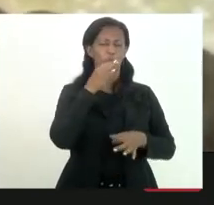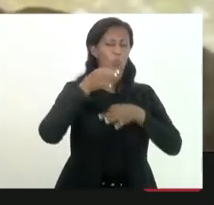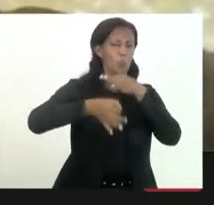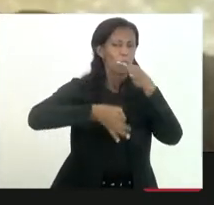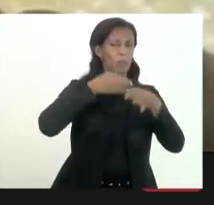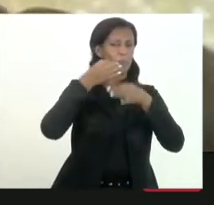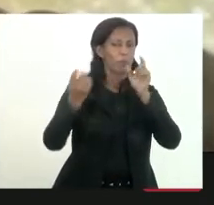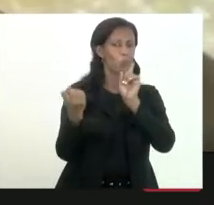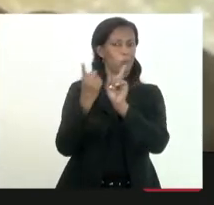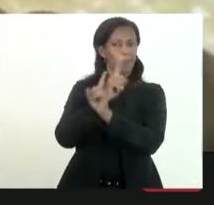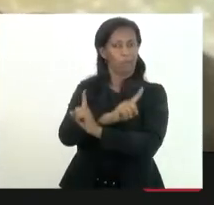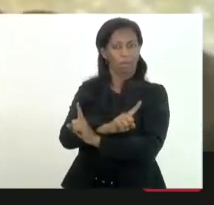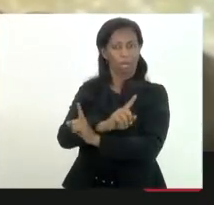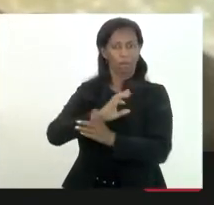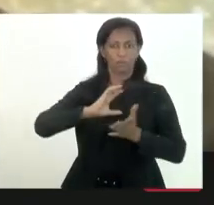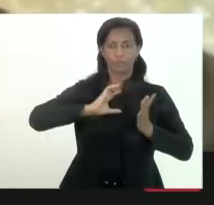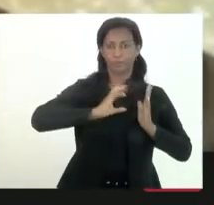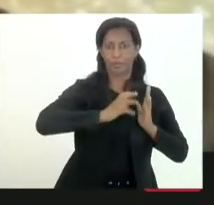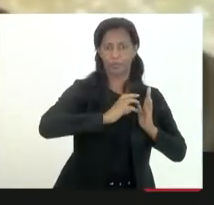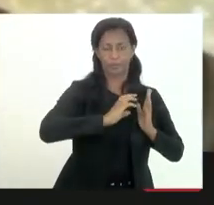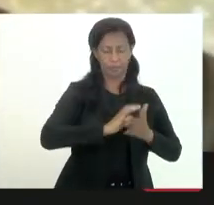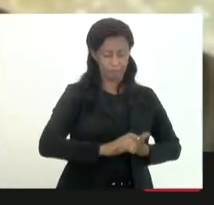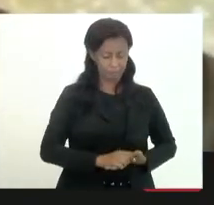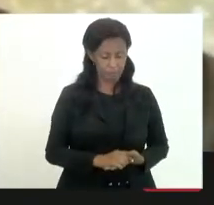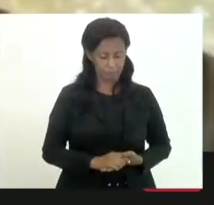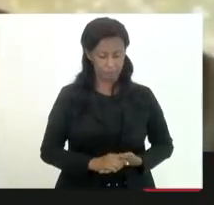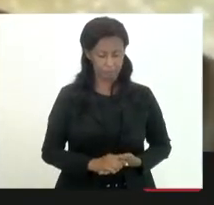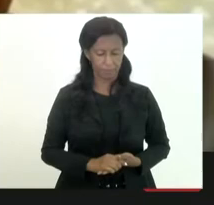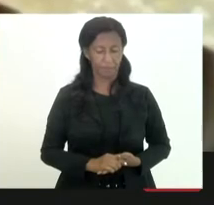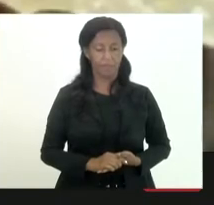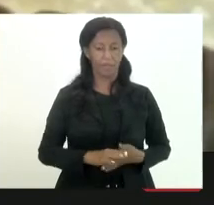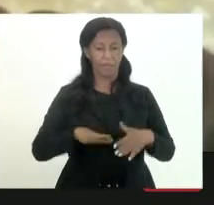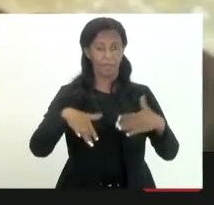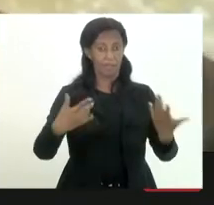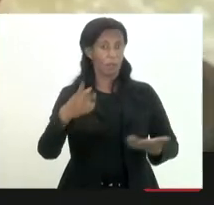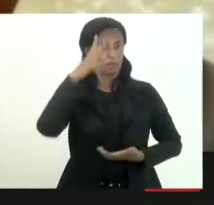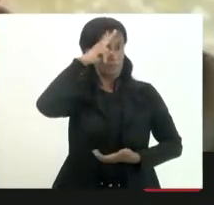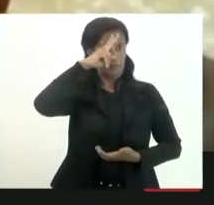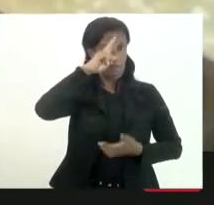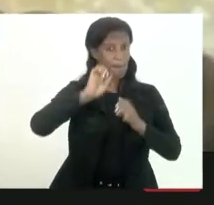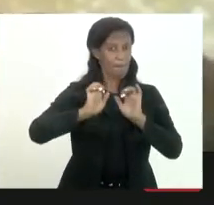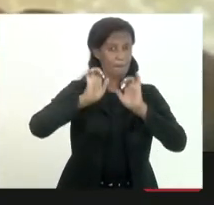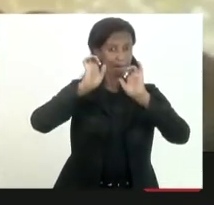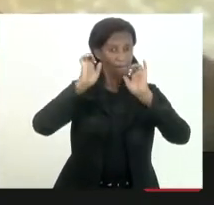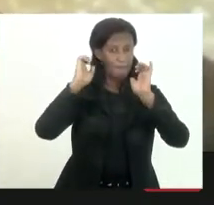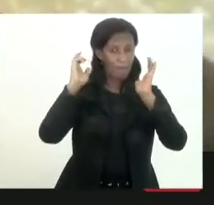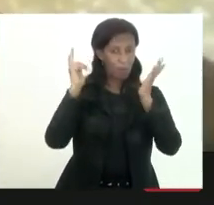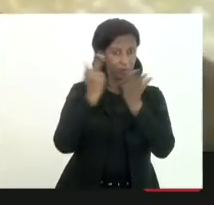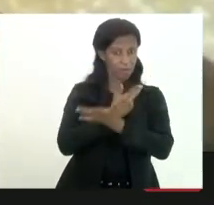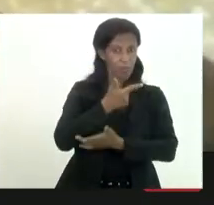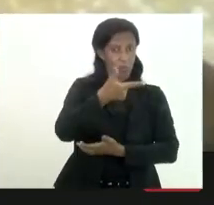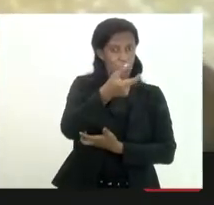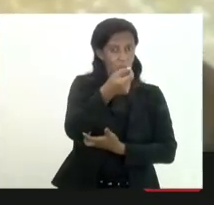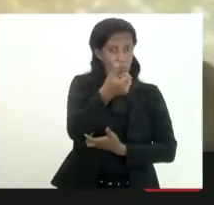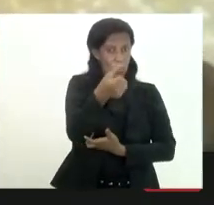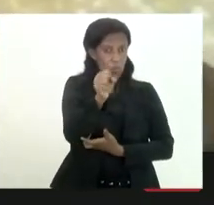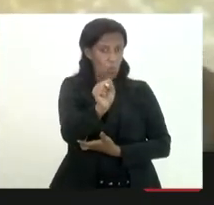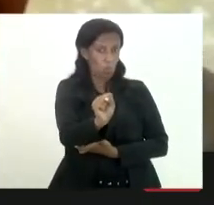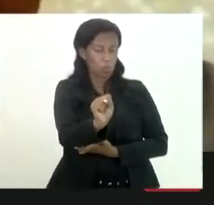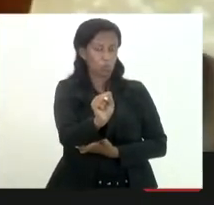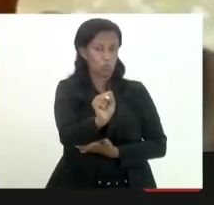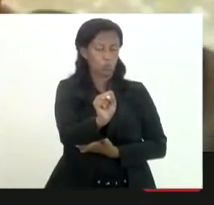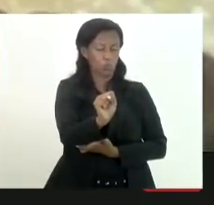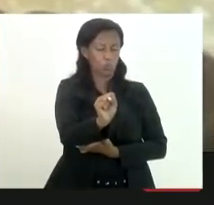natureza partidária. Então, para que se lembre bem, em 2008,